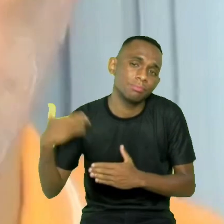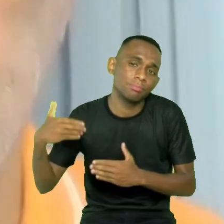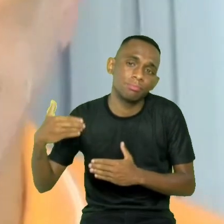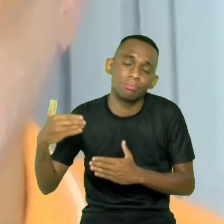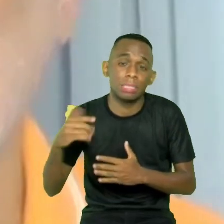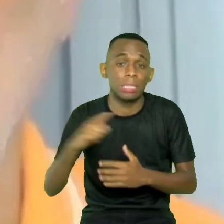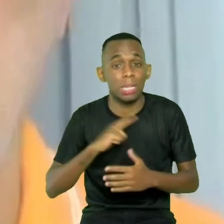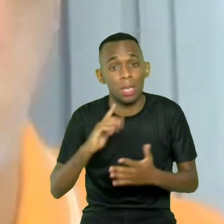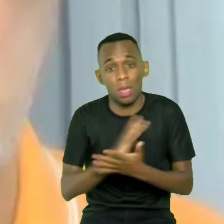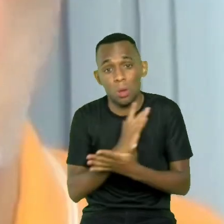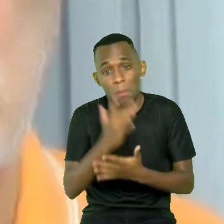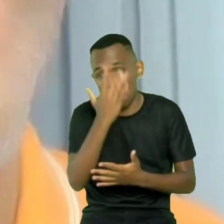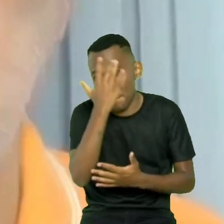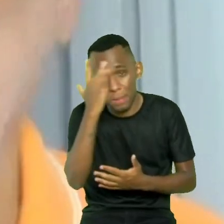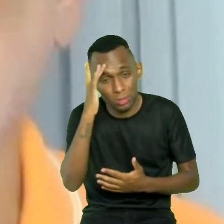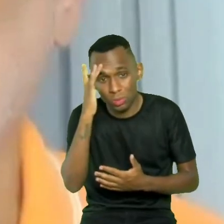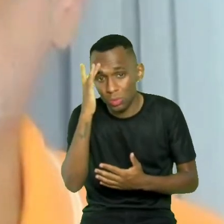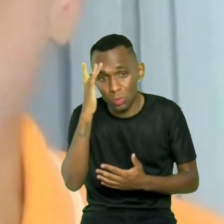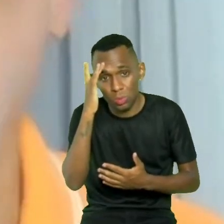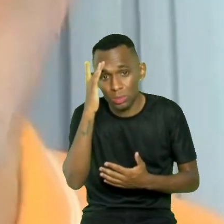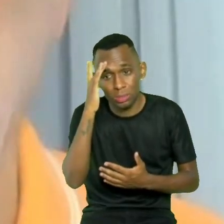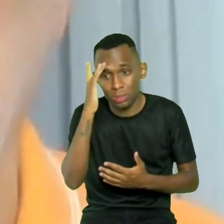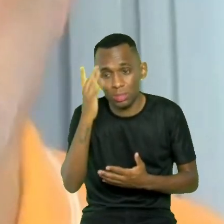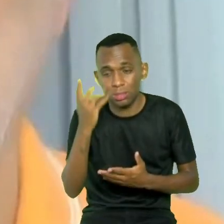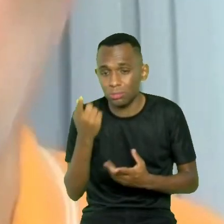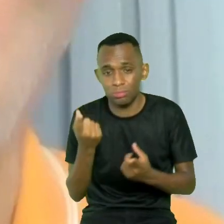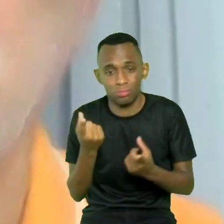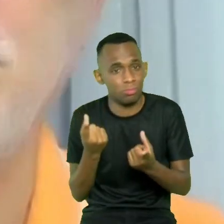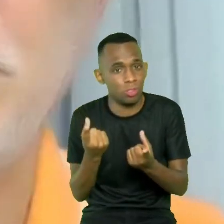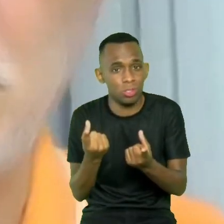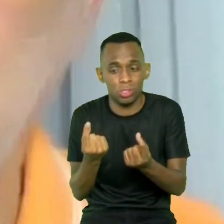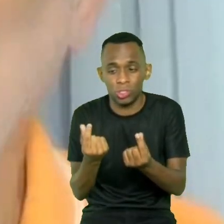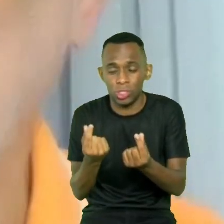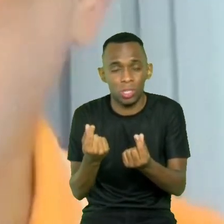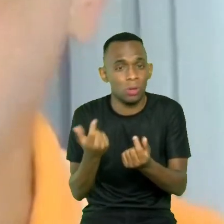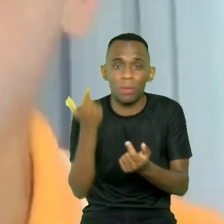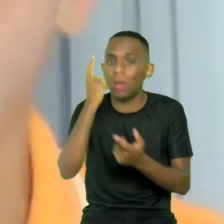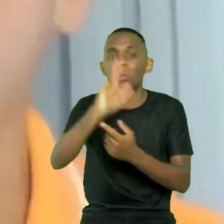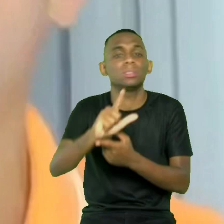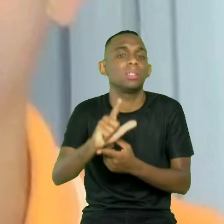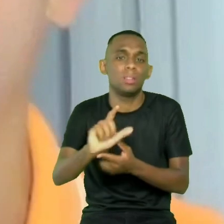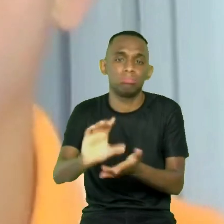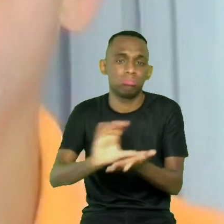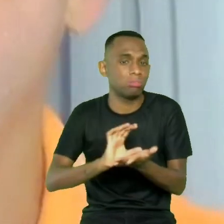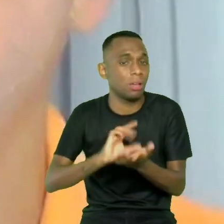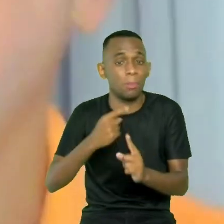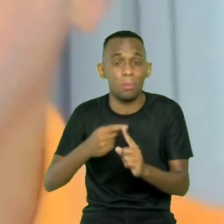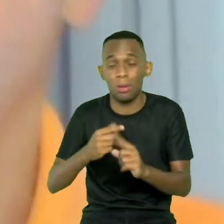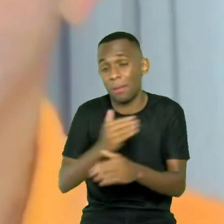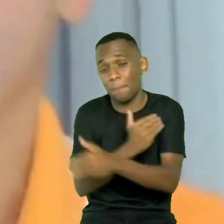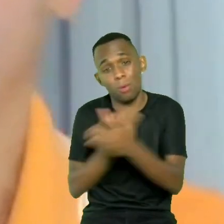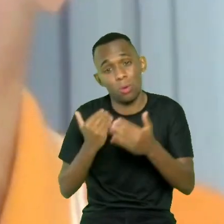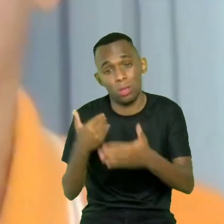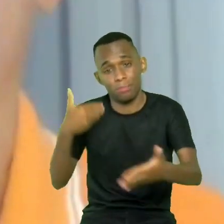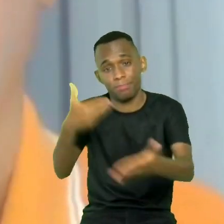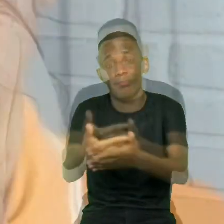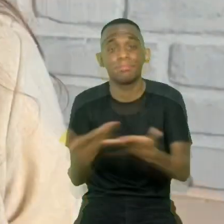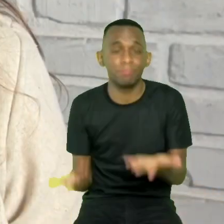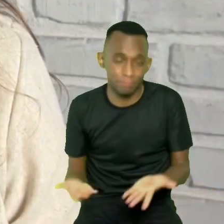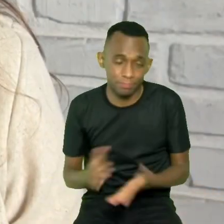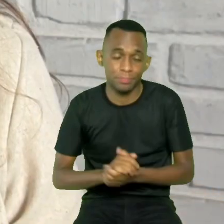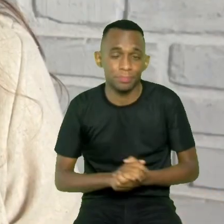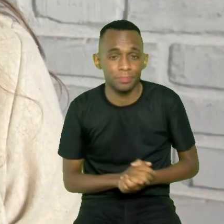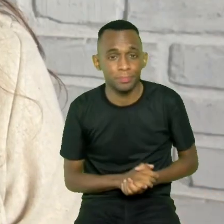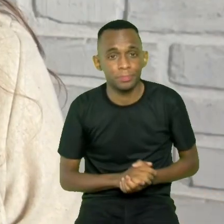pegar nenhuma indenização por isso, vai morrer antes. Enfim, a gente sabe como é que é isso. E o interessante, trazendo